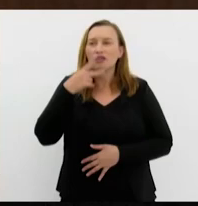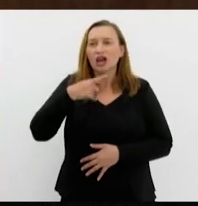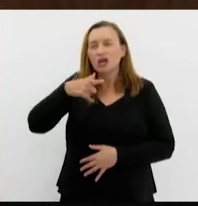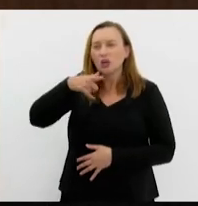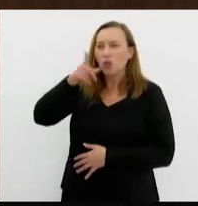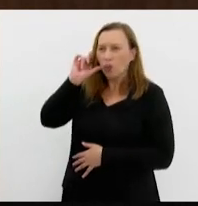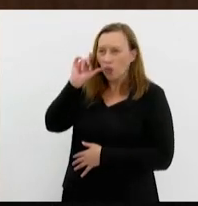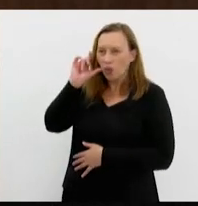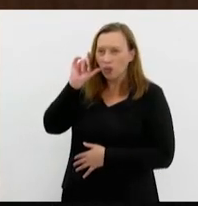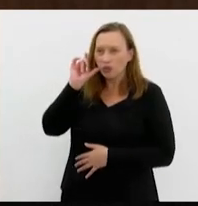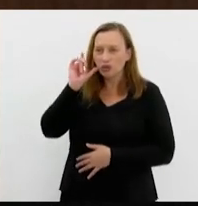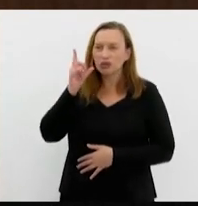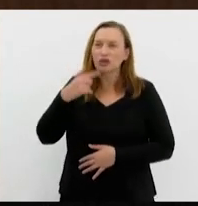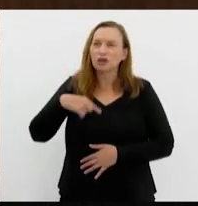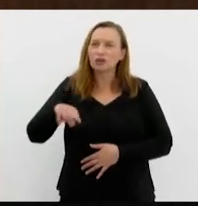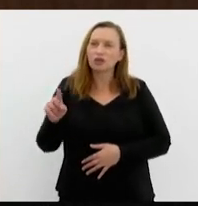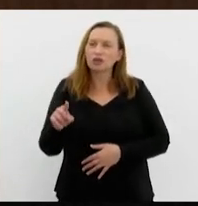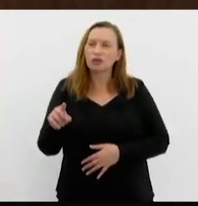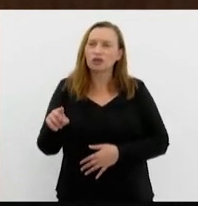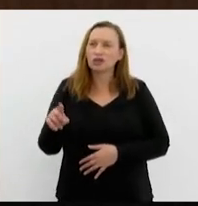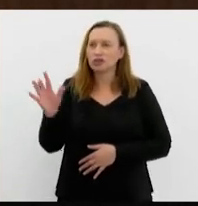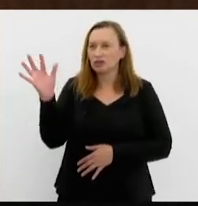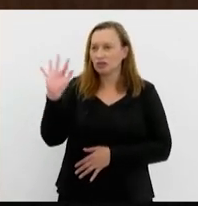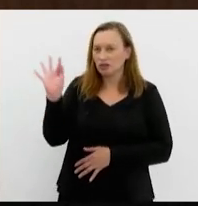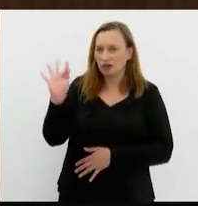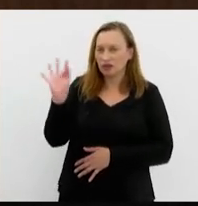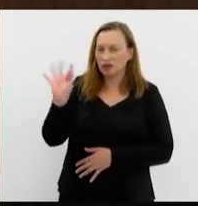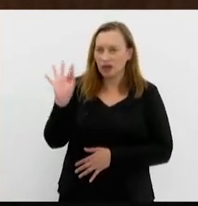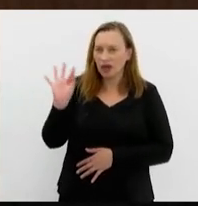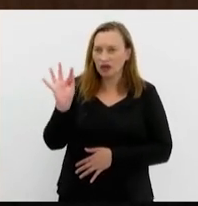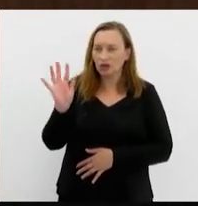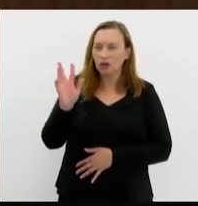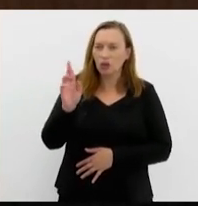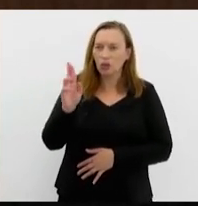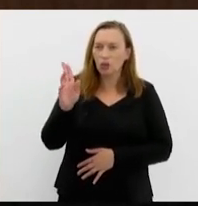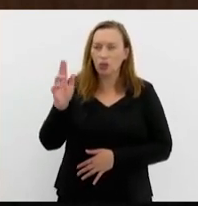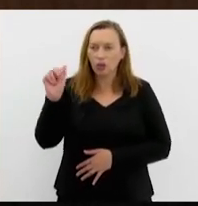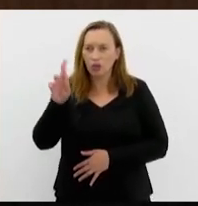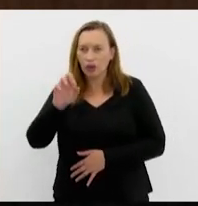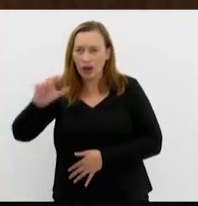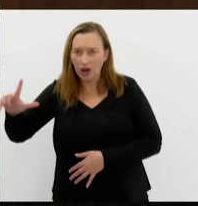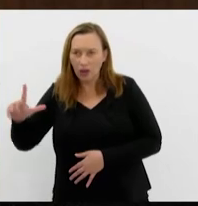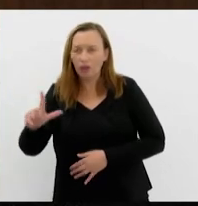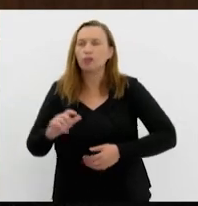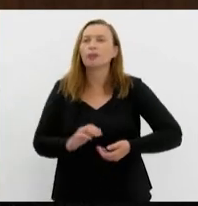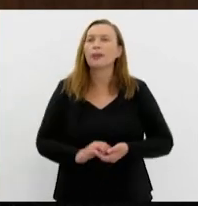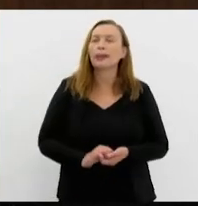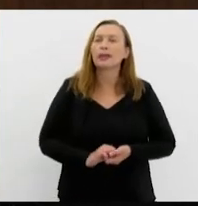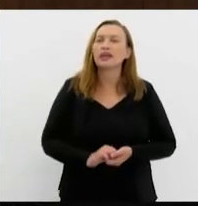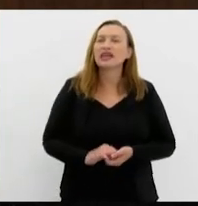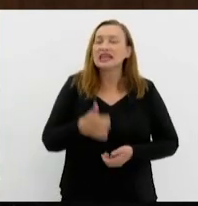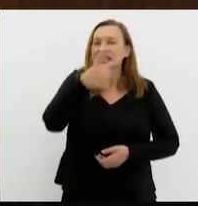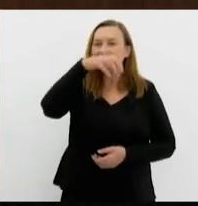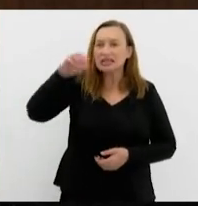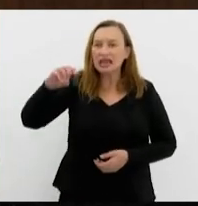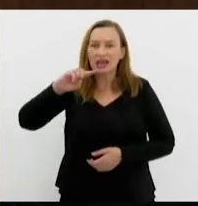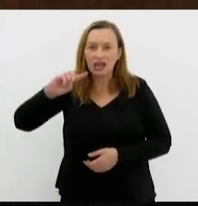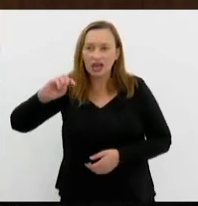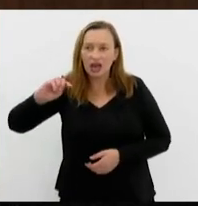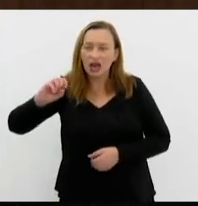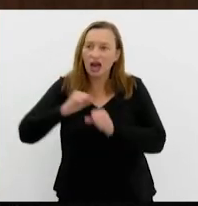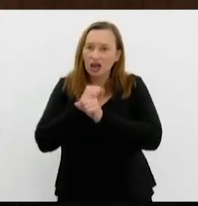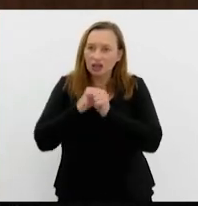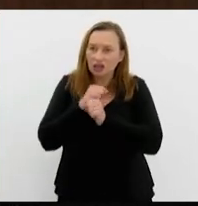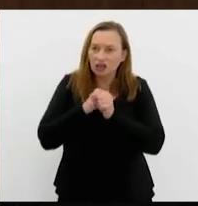eu participei na Rural, né, de uma mesa redonda, de um evento promovido pela Embrapa, de 100 anos do centenário